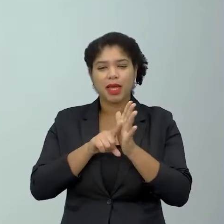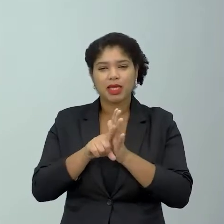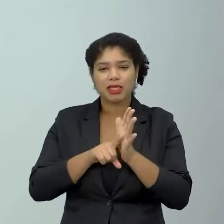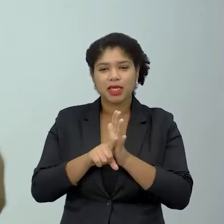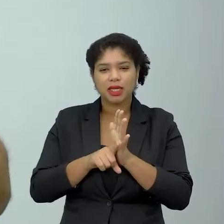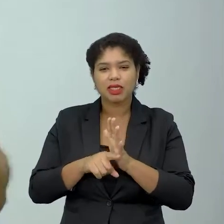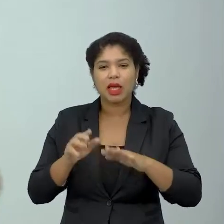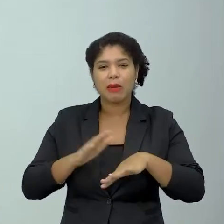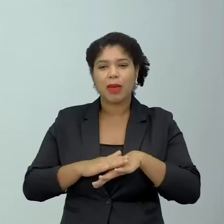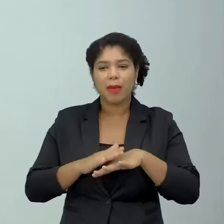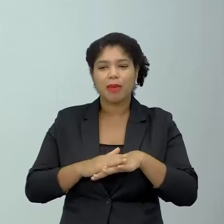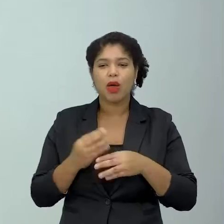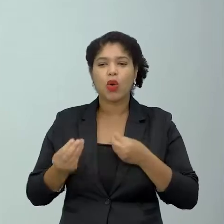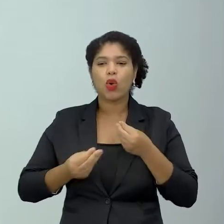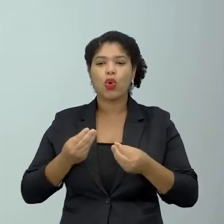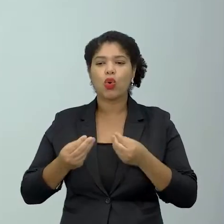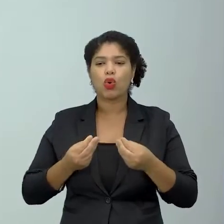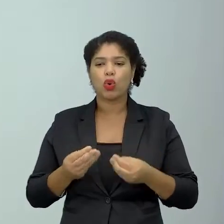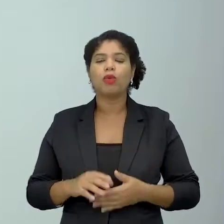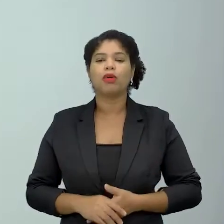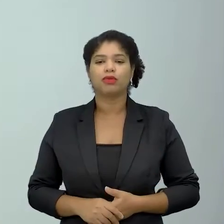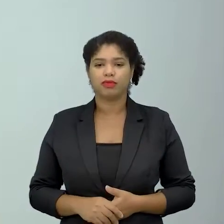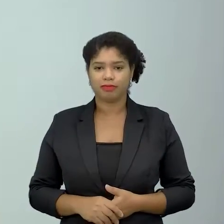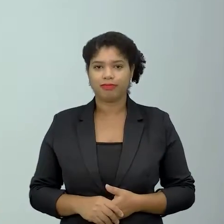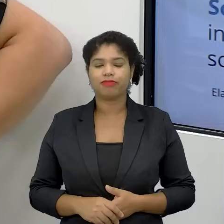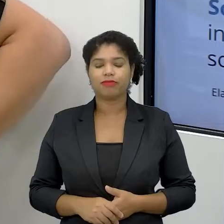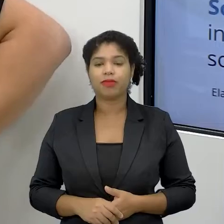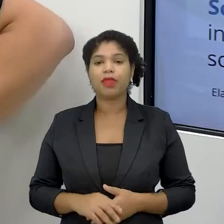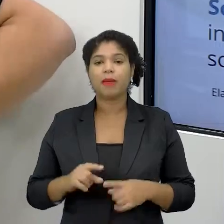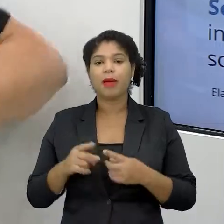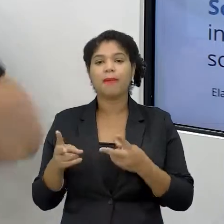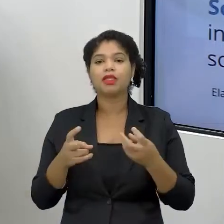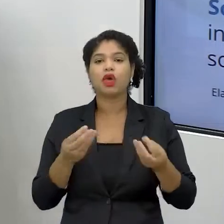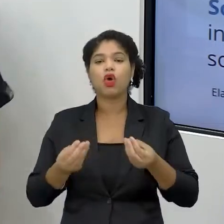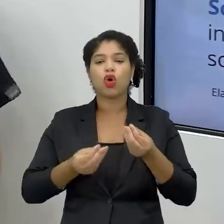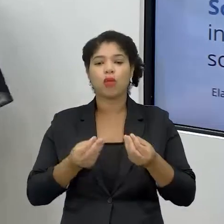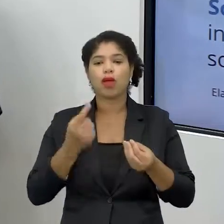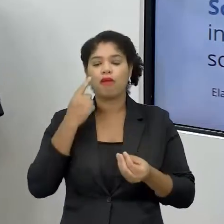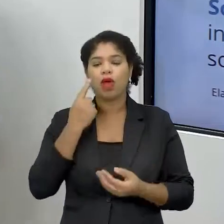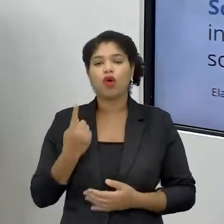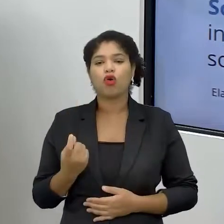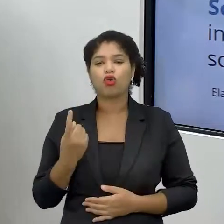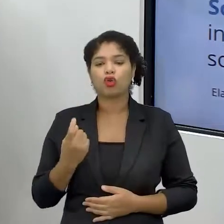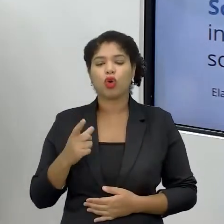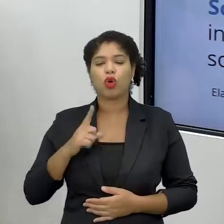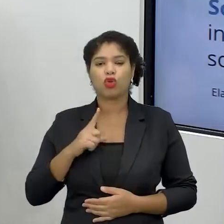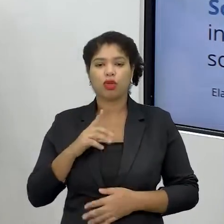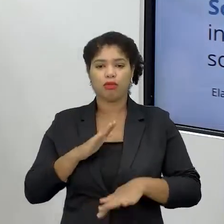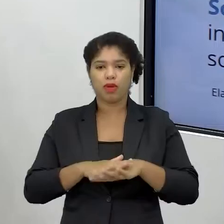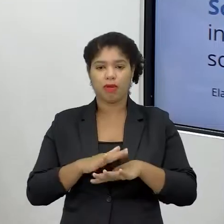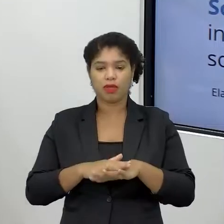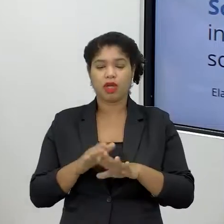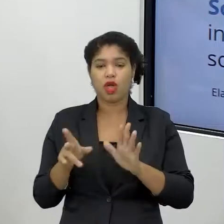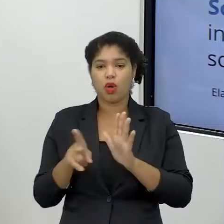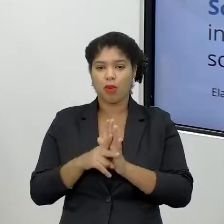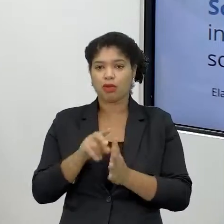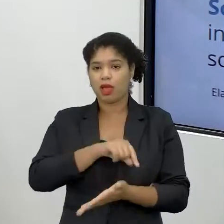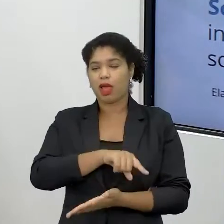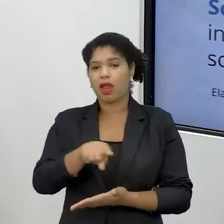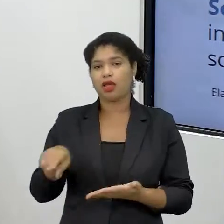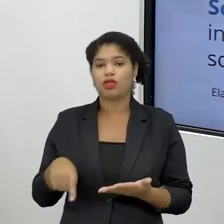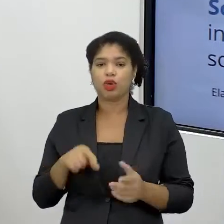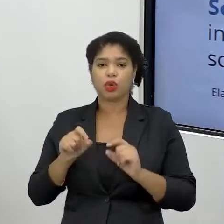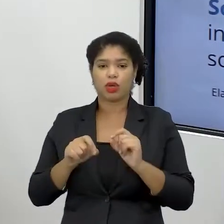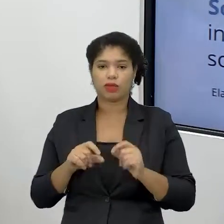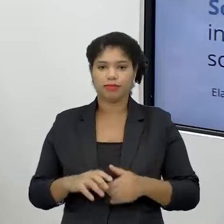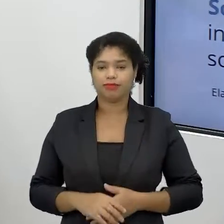buscar, aprender a ser investigador, é isto. Isso. E aí uma coisa que a gente bateu bastante na tecla com eles, né, é